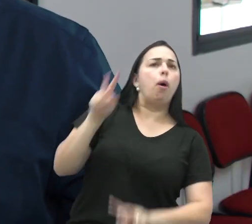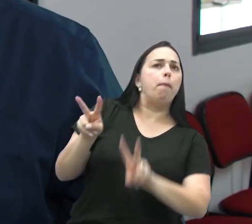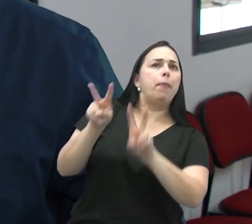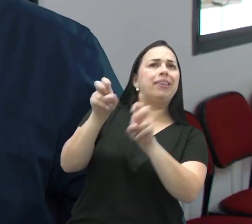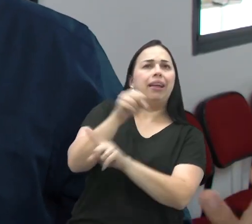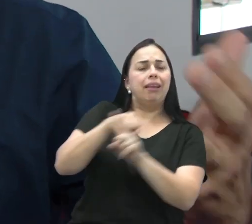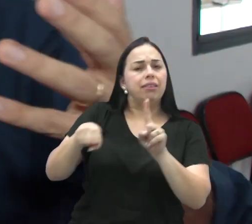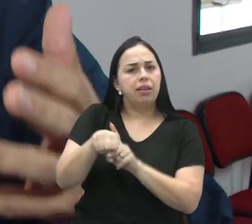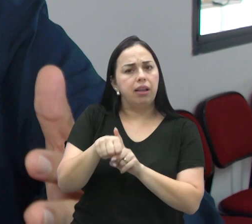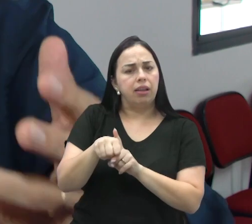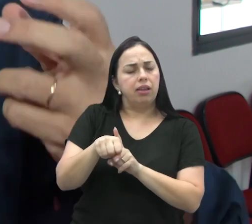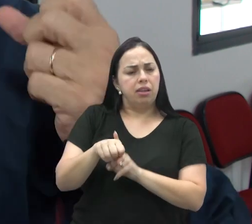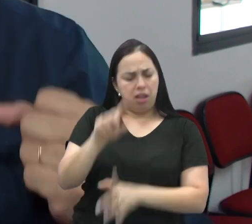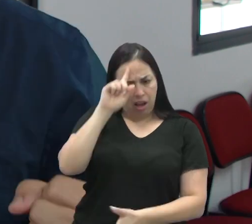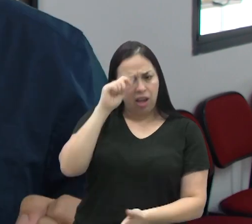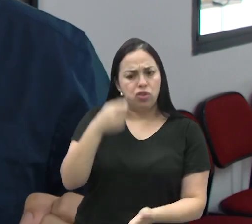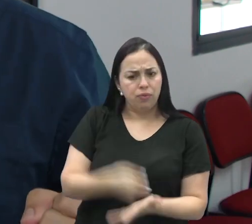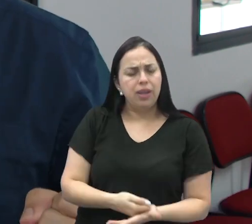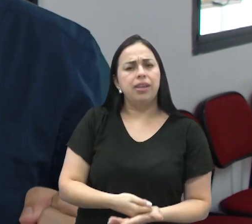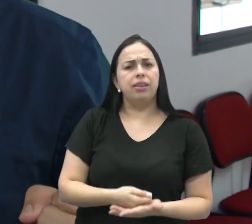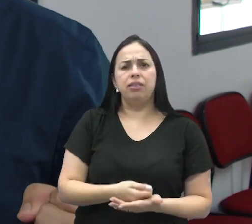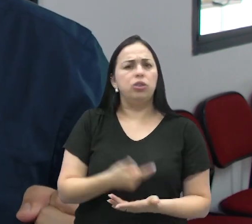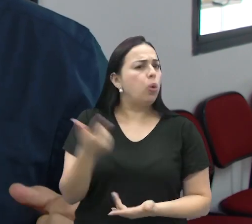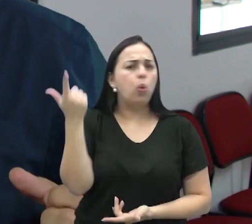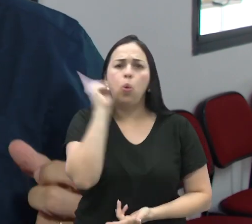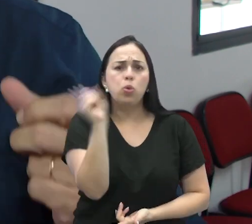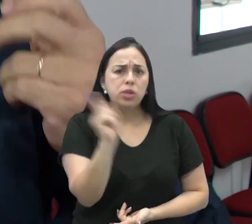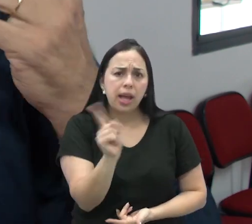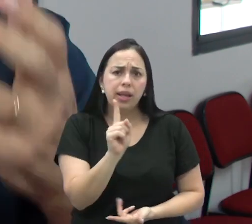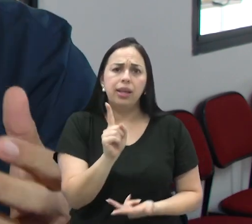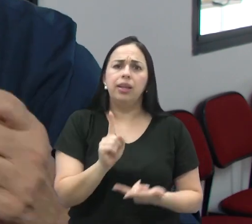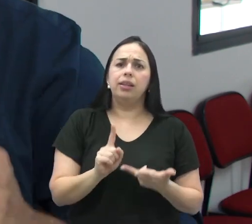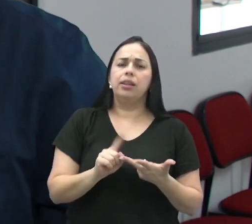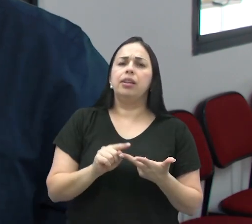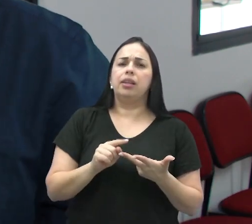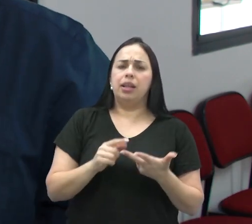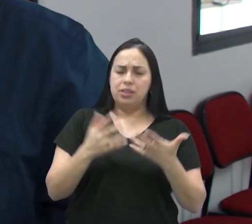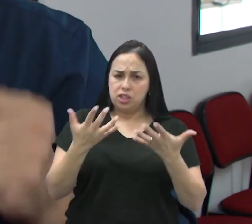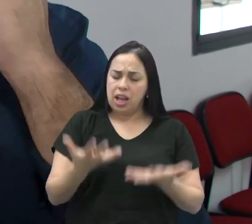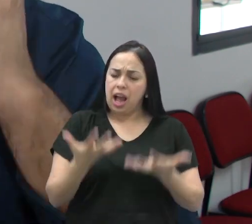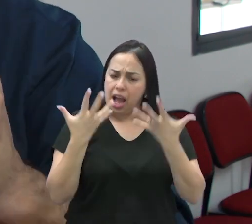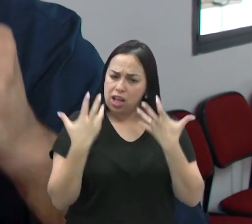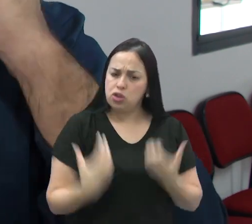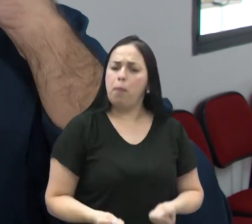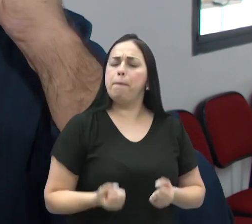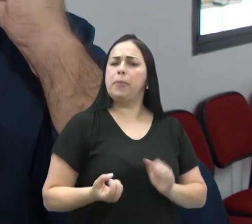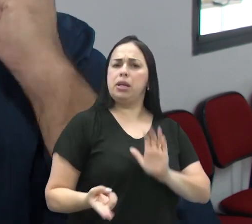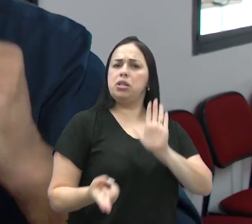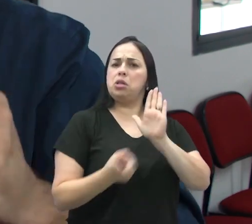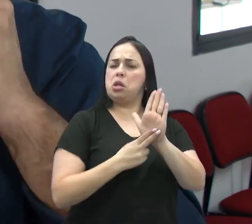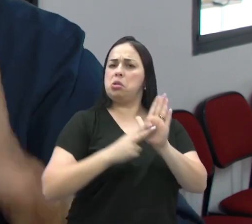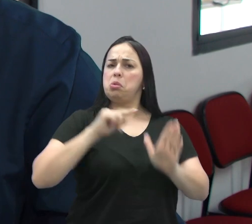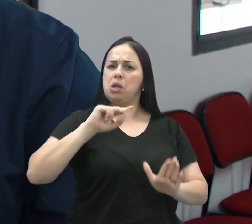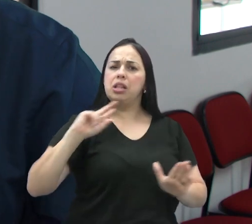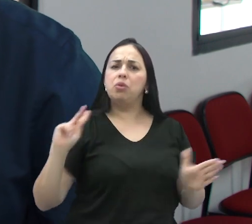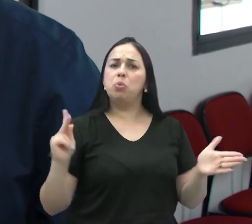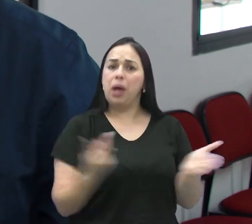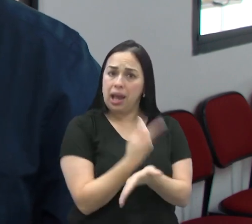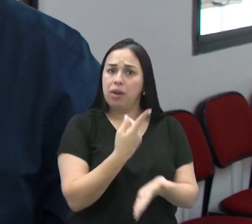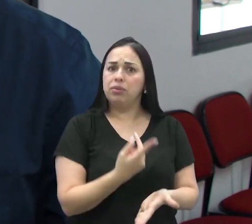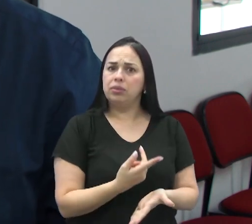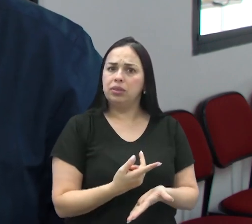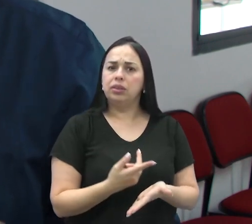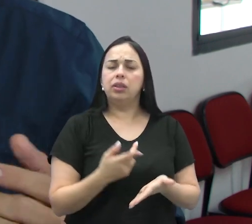vive, de tomar decisões sérias, de tomar decisões seguras, de assumir a responsabilidade pelos seus